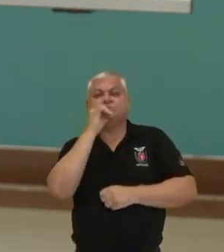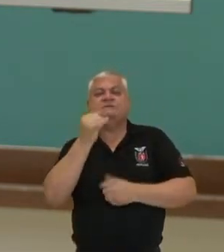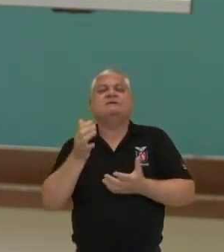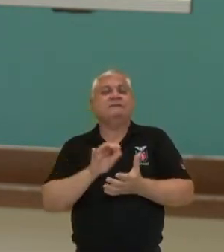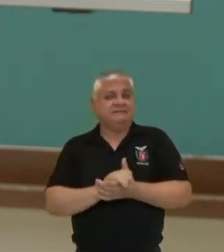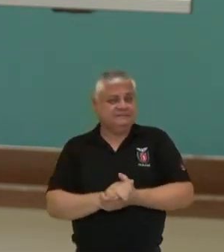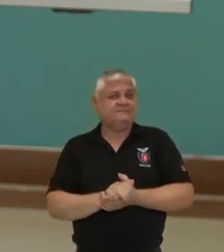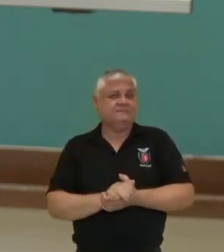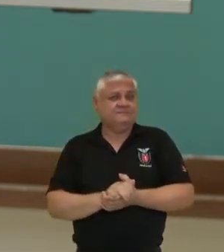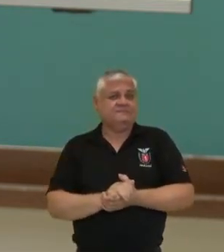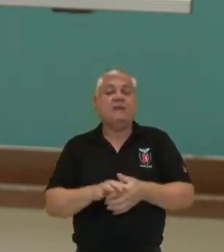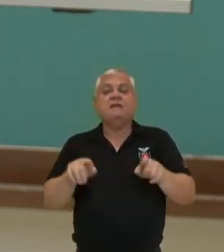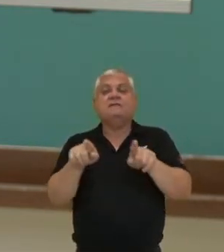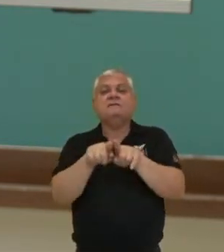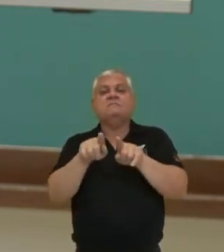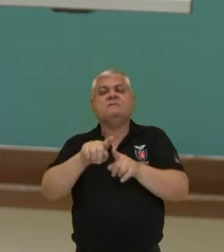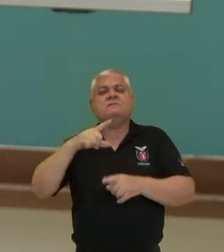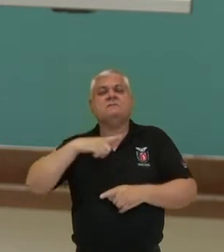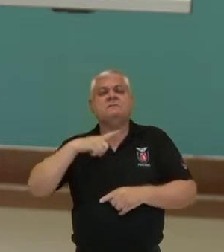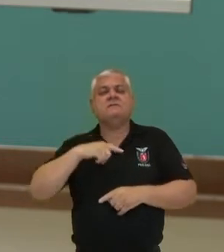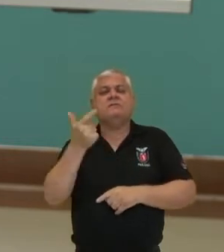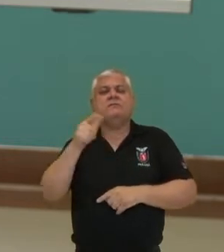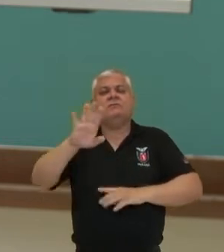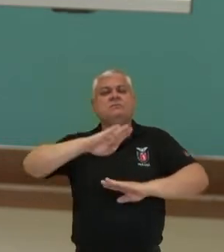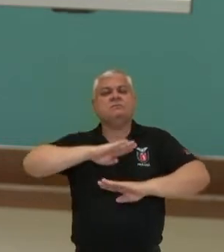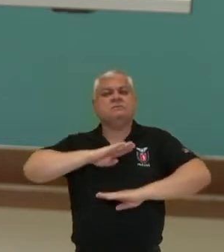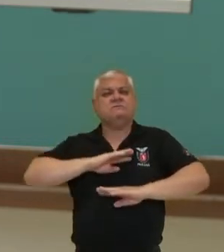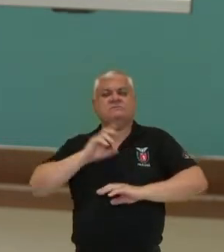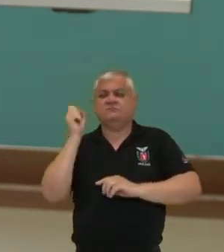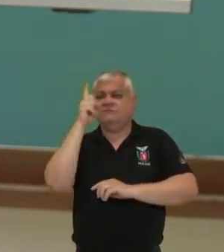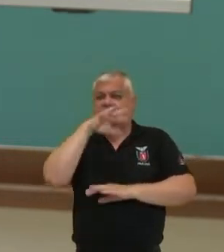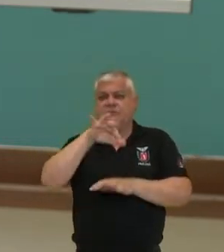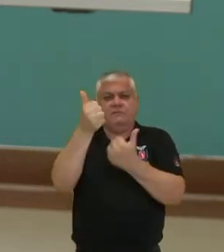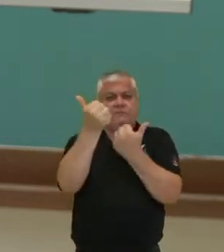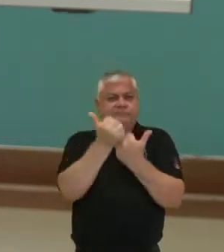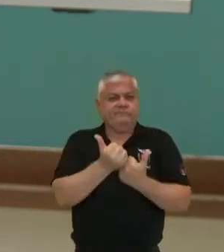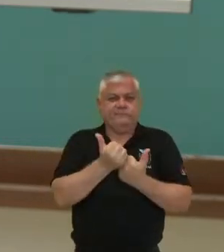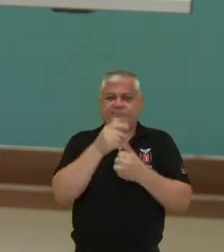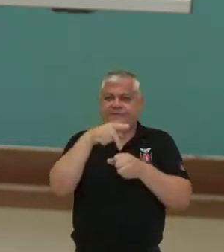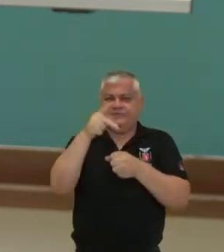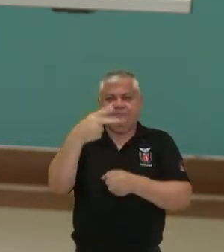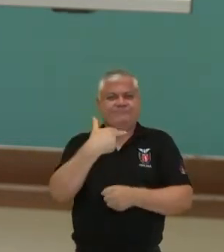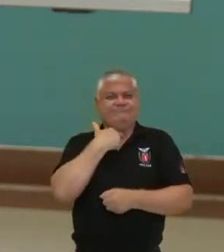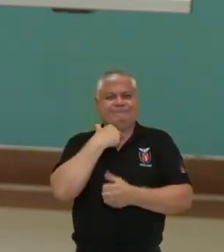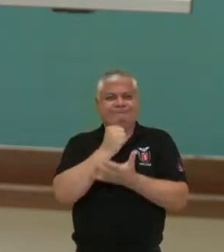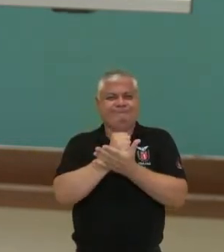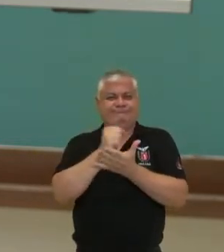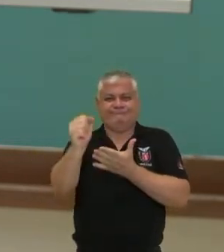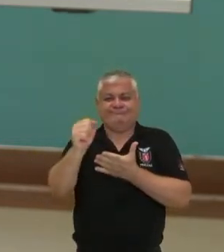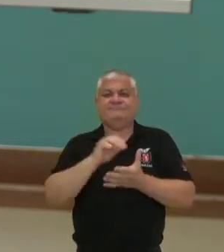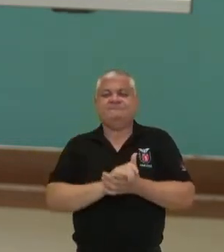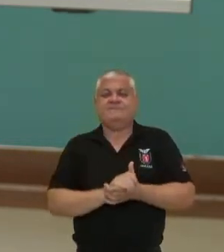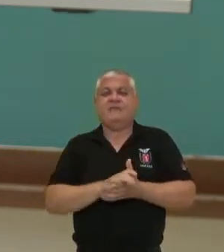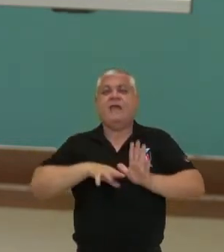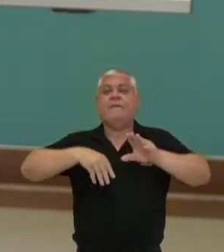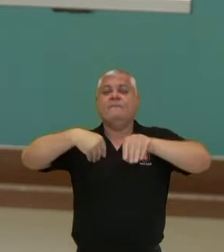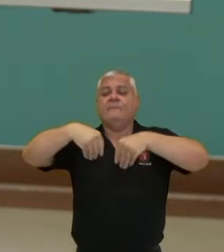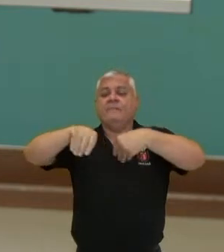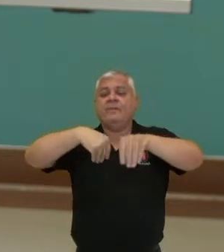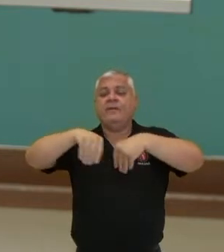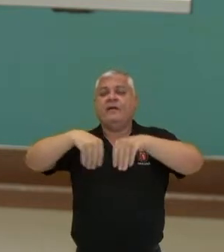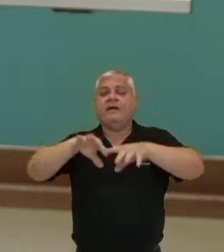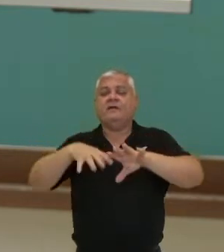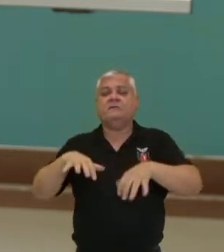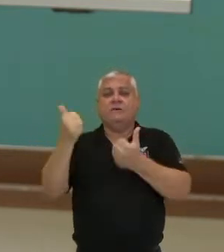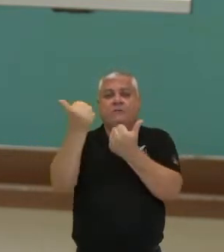obviamente ainda existem algumas canções que é muito difícil de substituir o petróleo mas por exemplo nos plásticos é